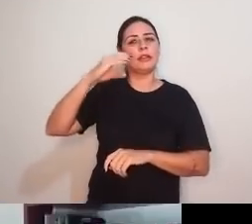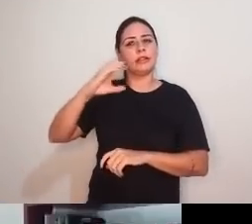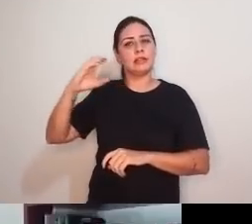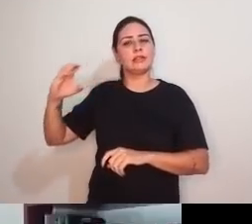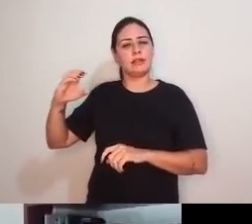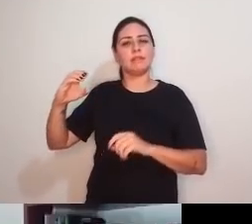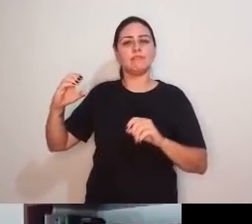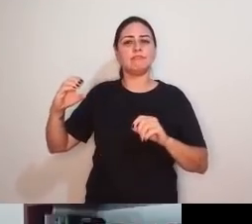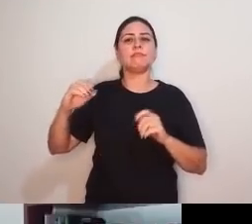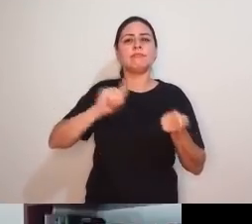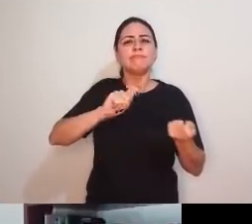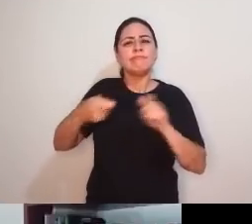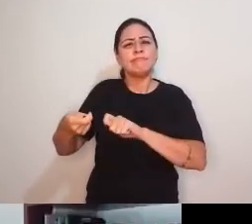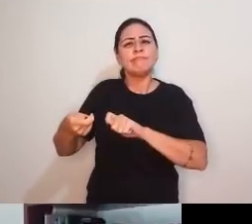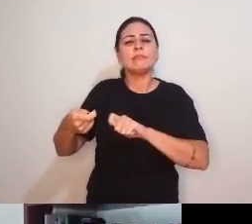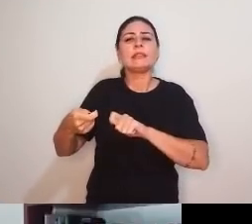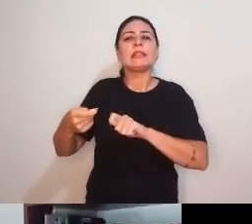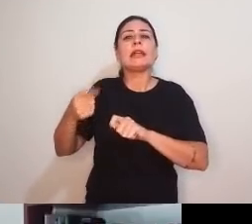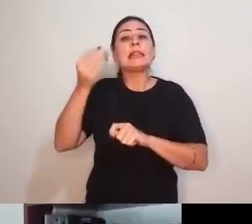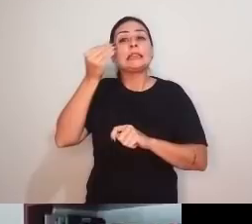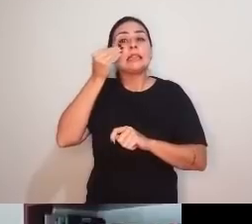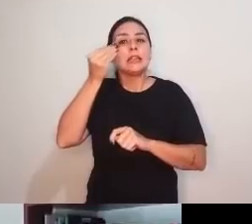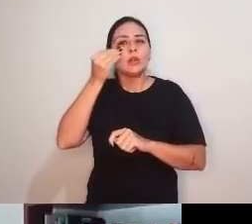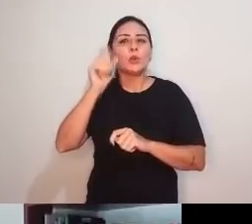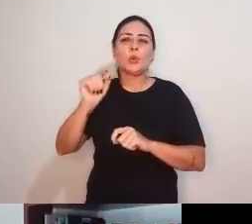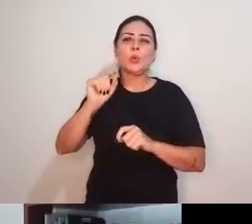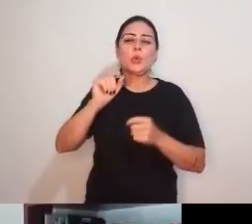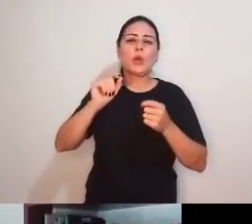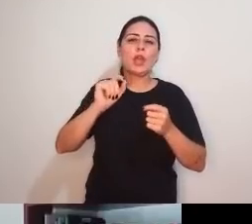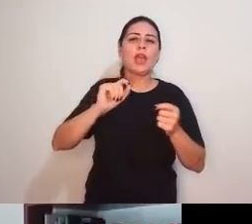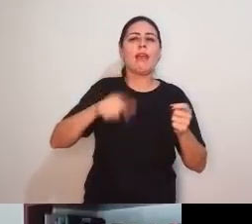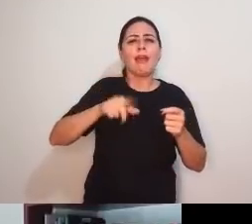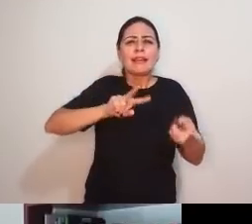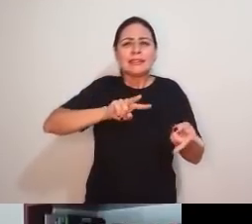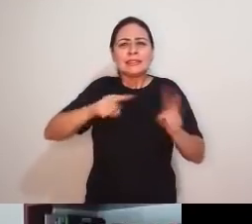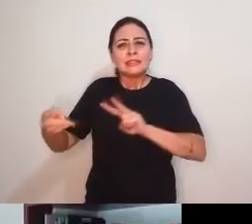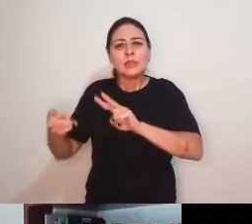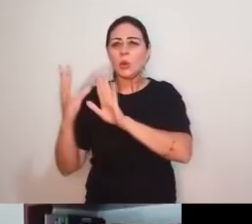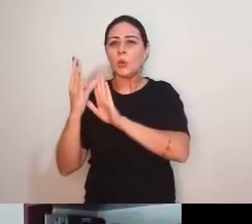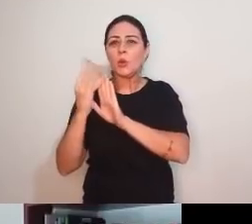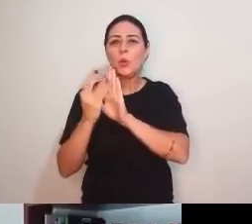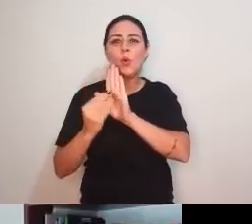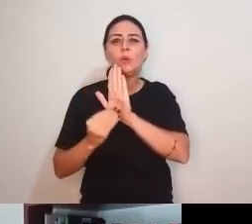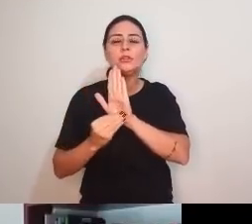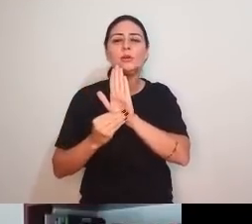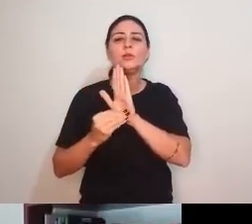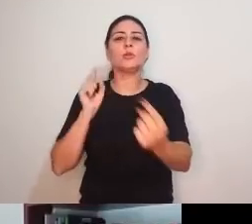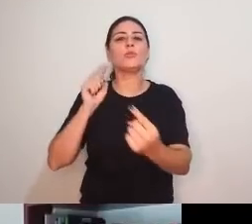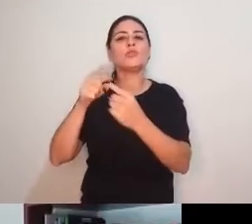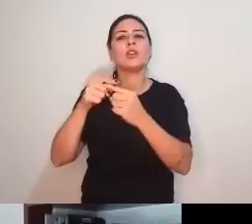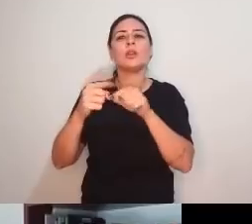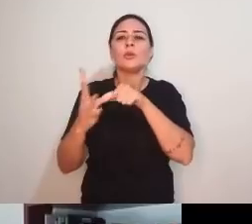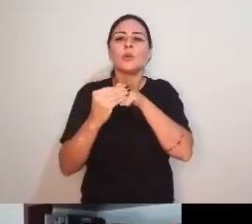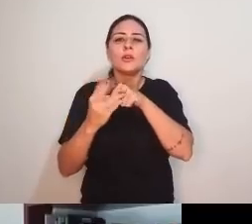ela tentou transpor o entendimento do que seriam os conteúdos para os objetos de conhecimento e os critérios de avaliação para